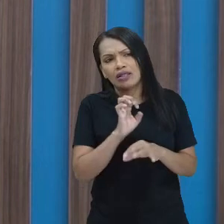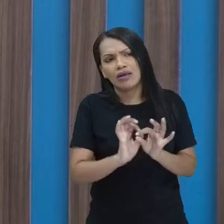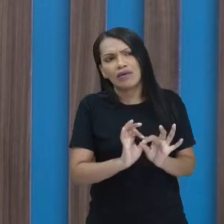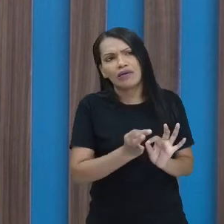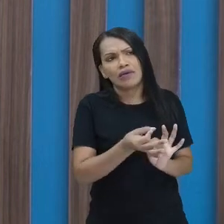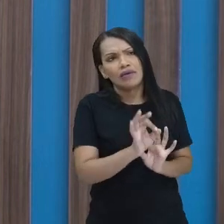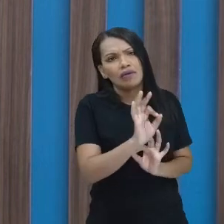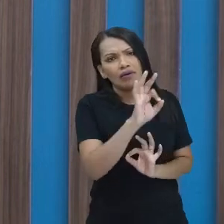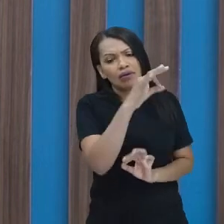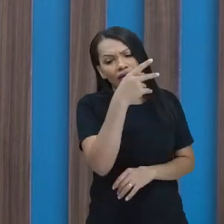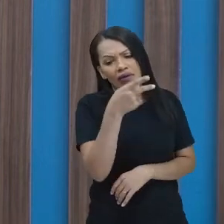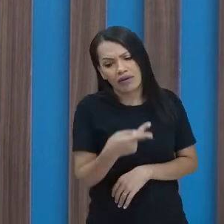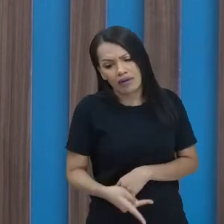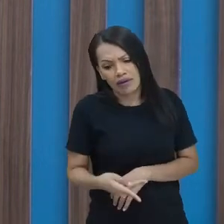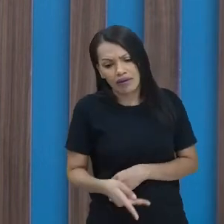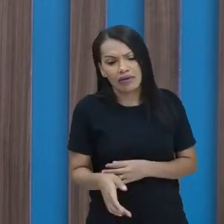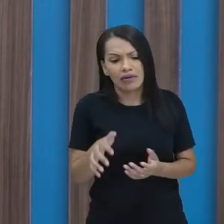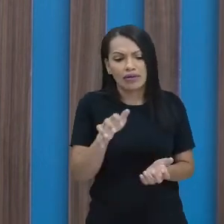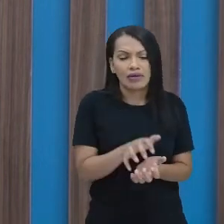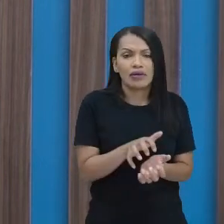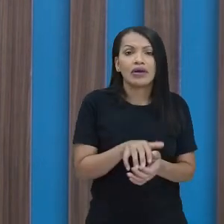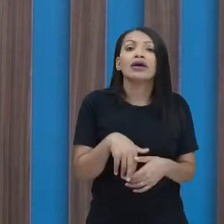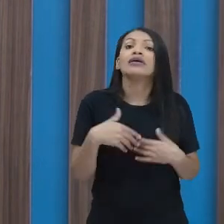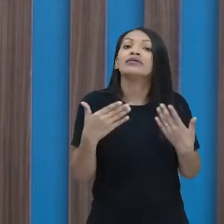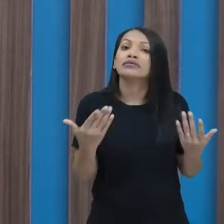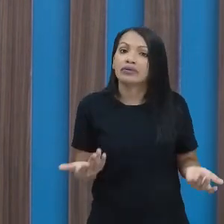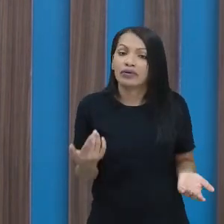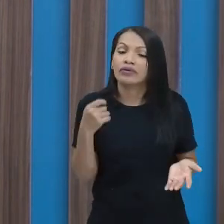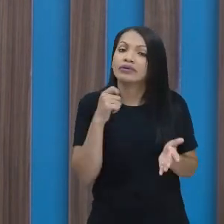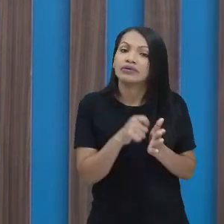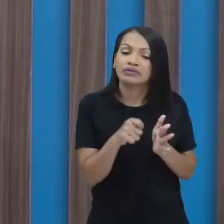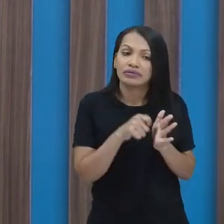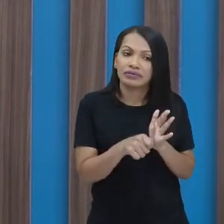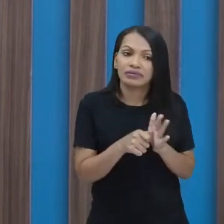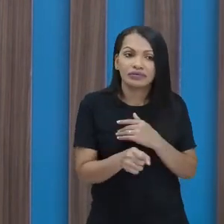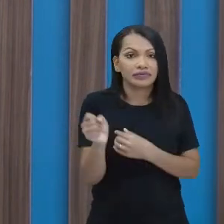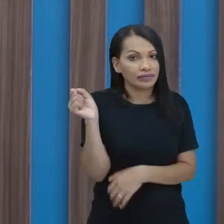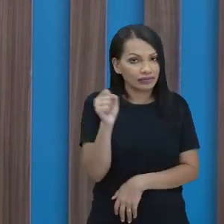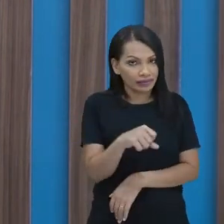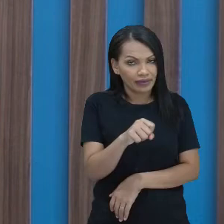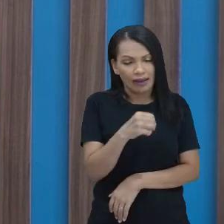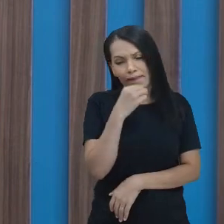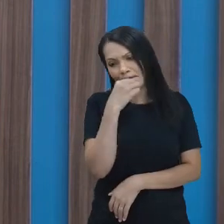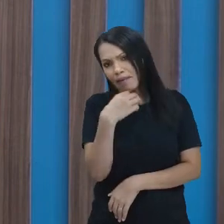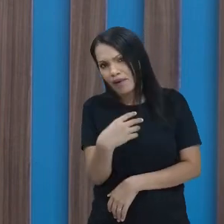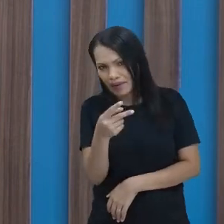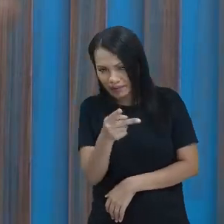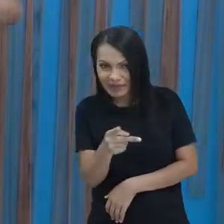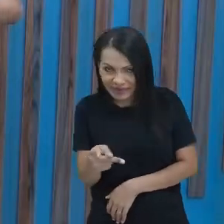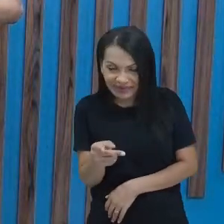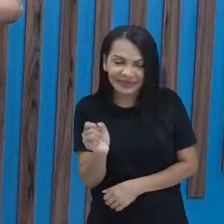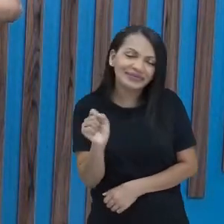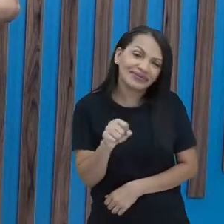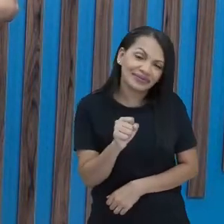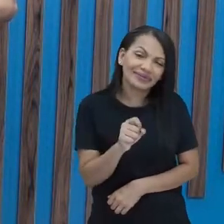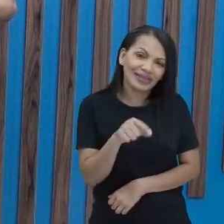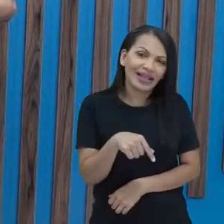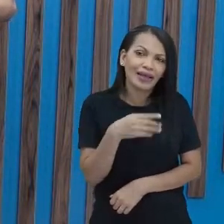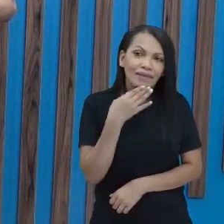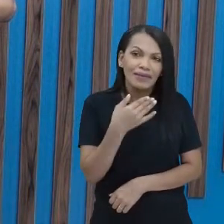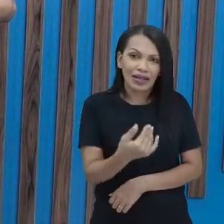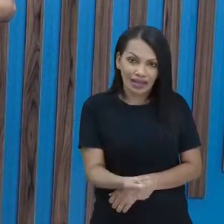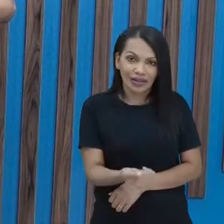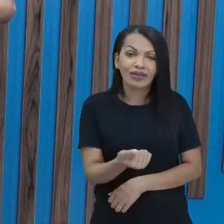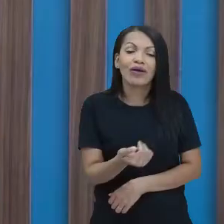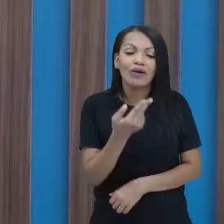avó morando aqui, então a gente escrevia, sim, cartas para minha avó. Que legal, é muito bom, não é, professora Verônica? É, e é melhor